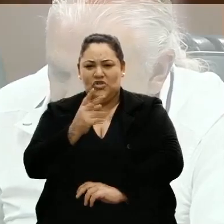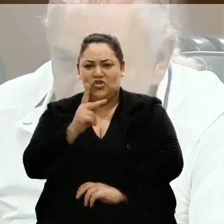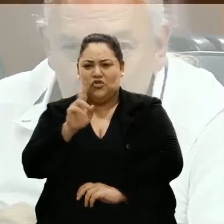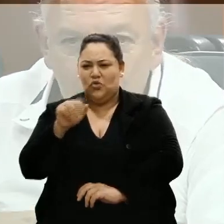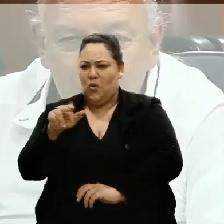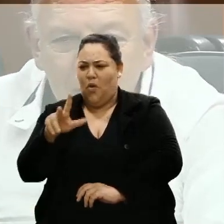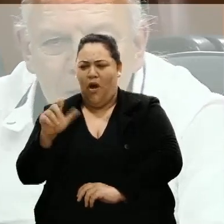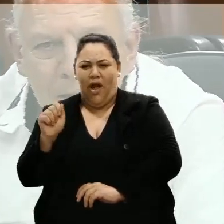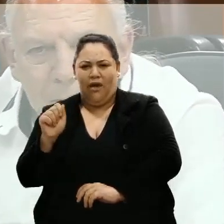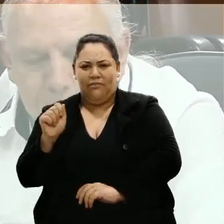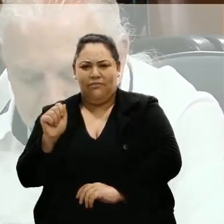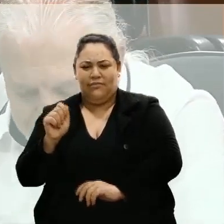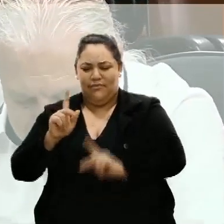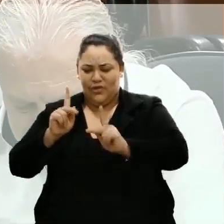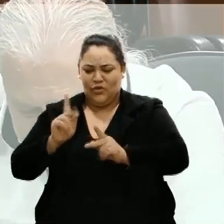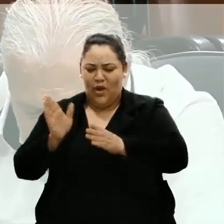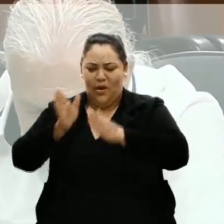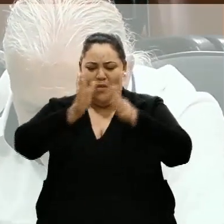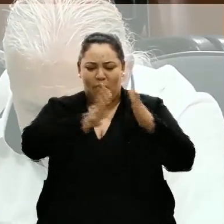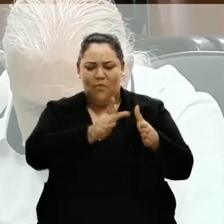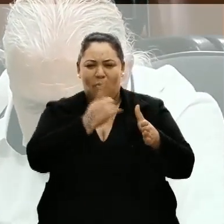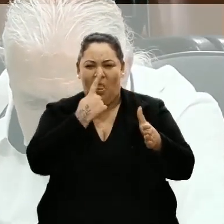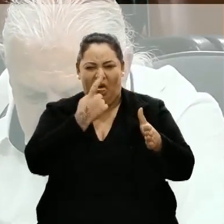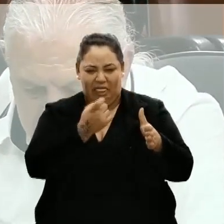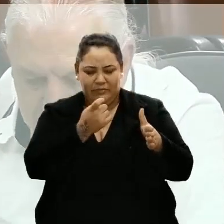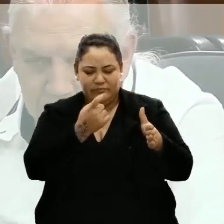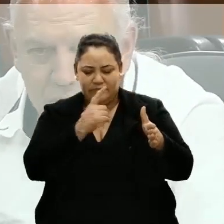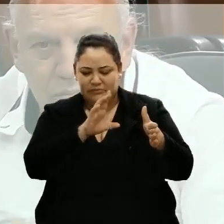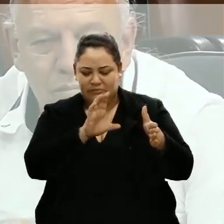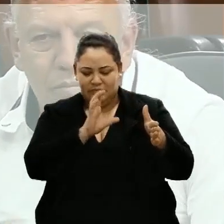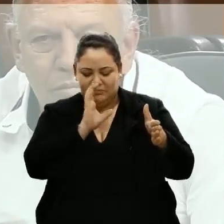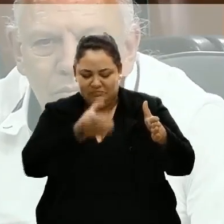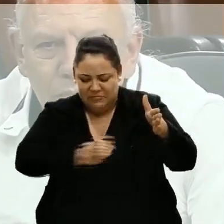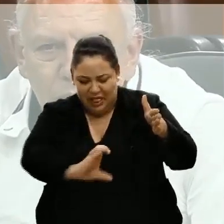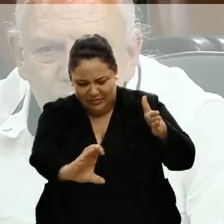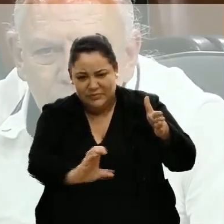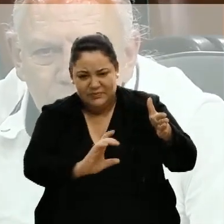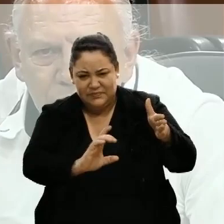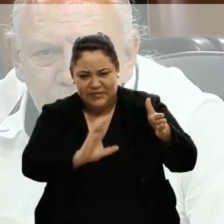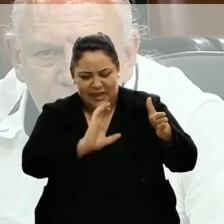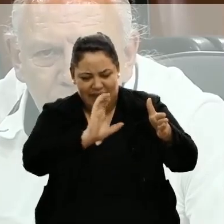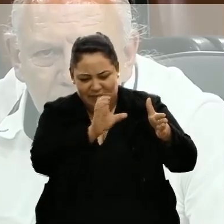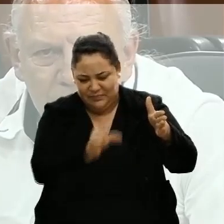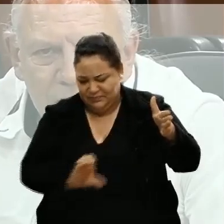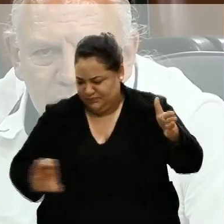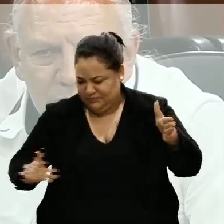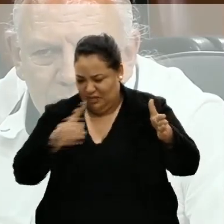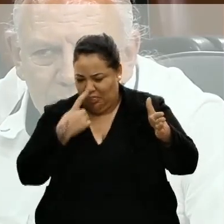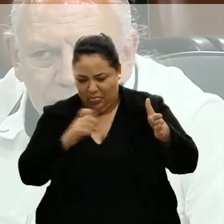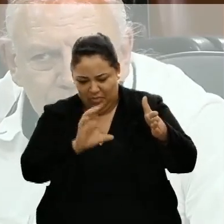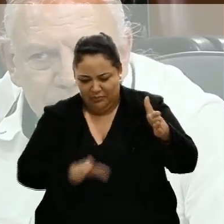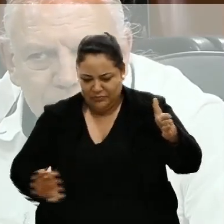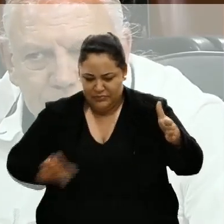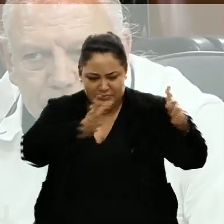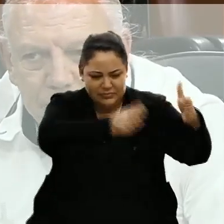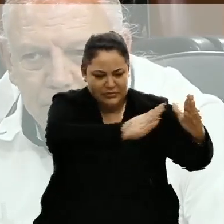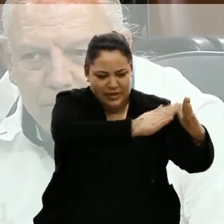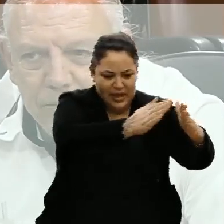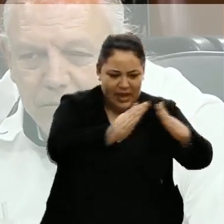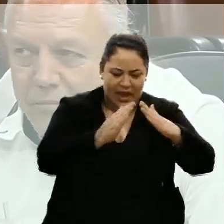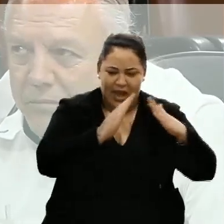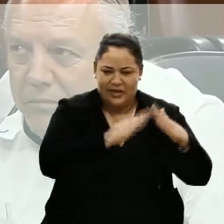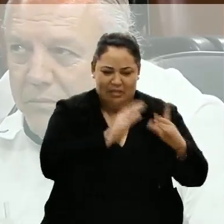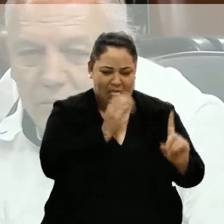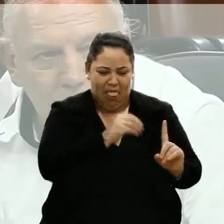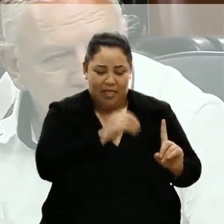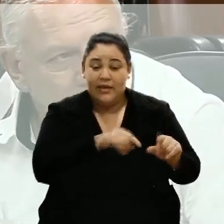também alaga. A água desce nas pessoas. E numa situação de extrema vulnerabilidade social. Só que